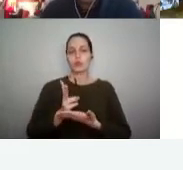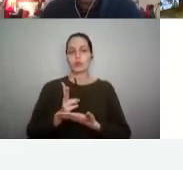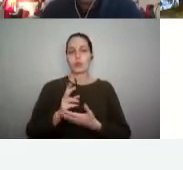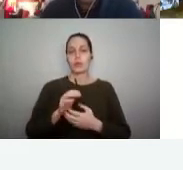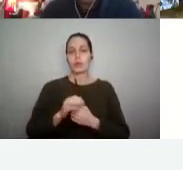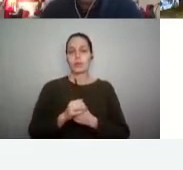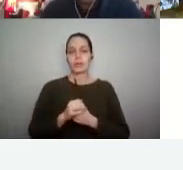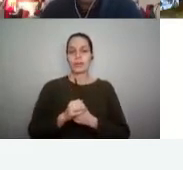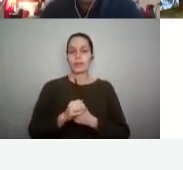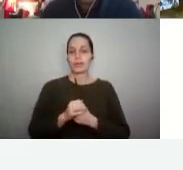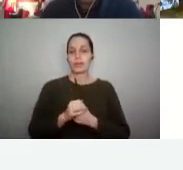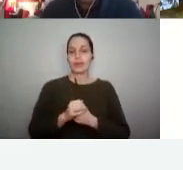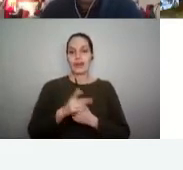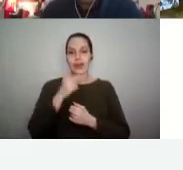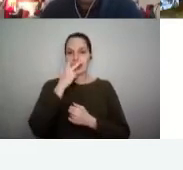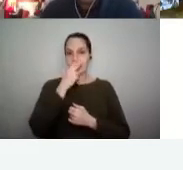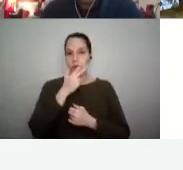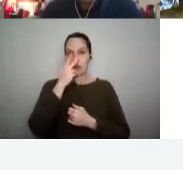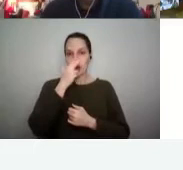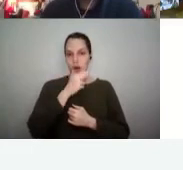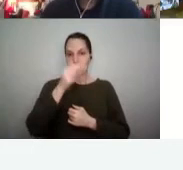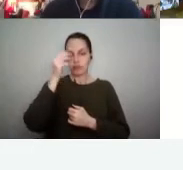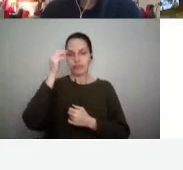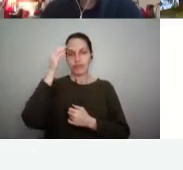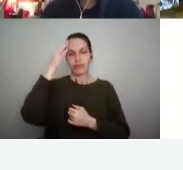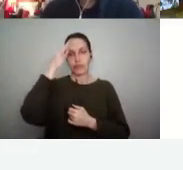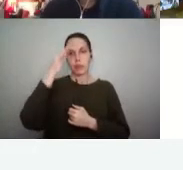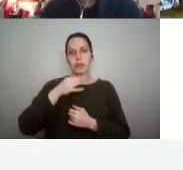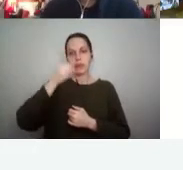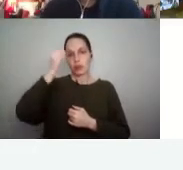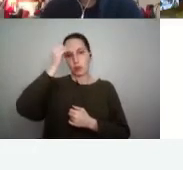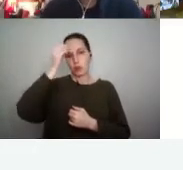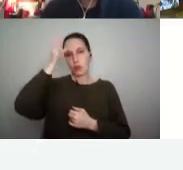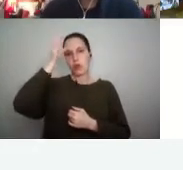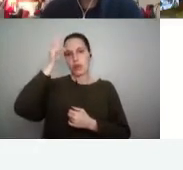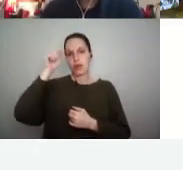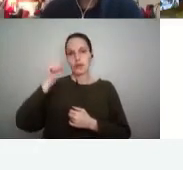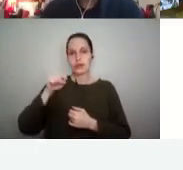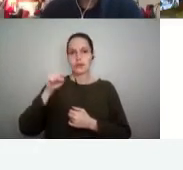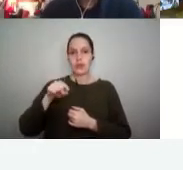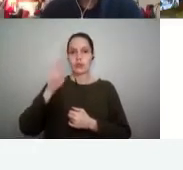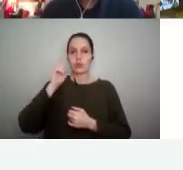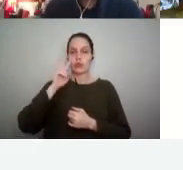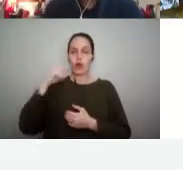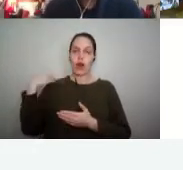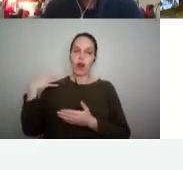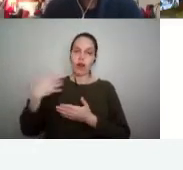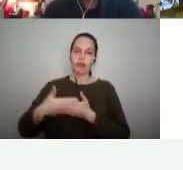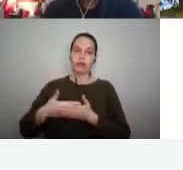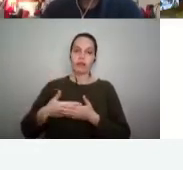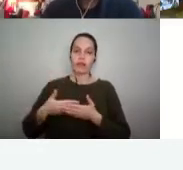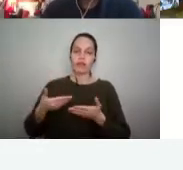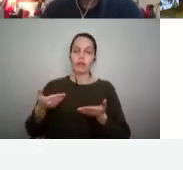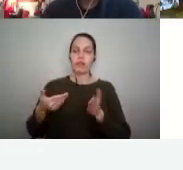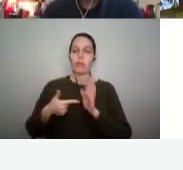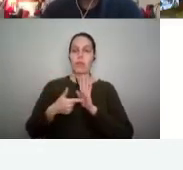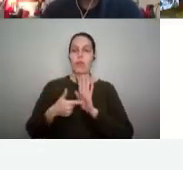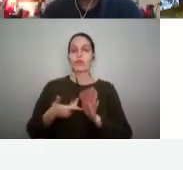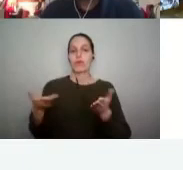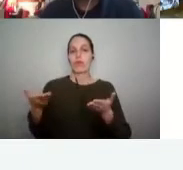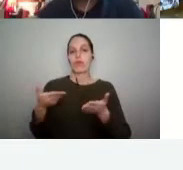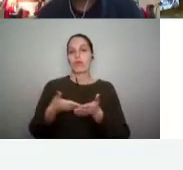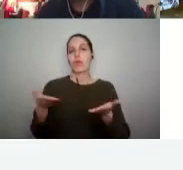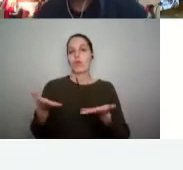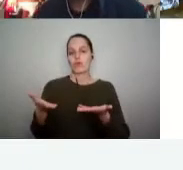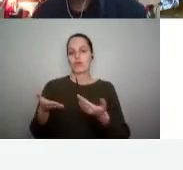a mesma compreensão de conhecimento que historicamente sustentou, digamos assim, né? Nós temos, sim, é complicado, nós